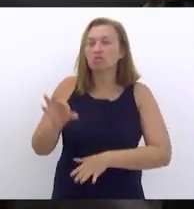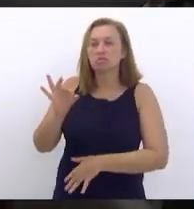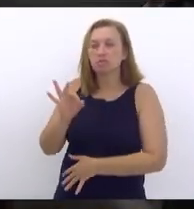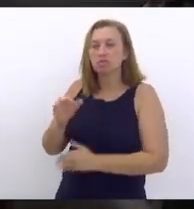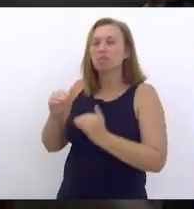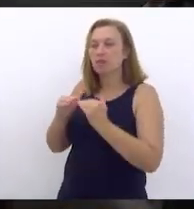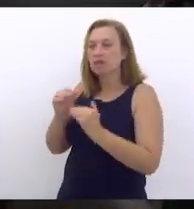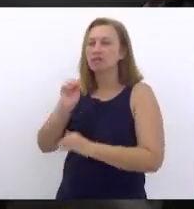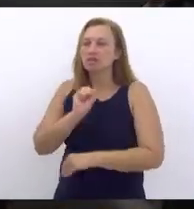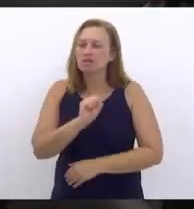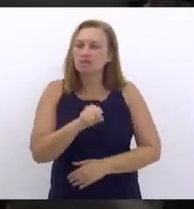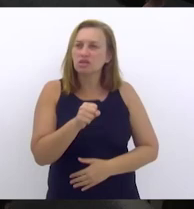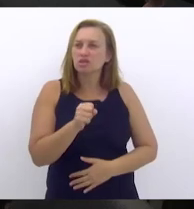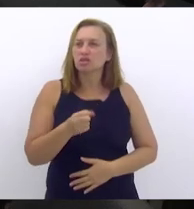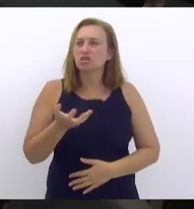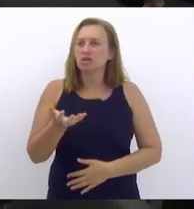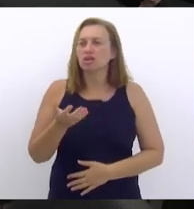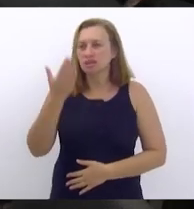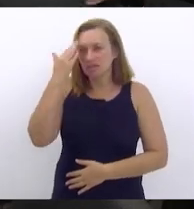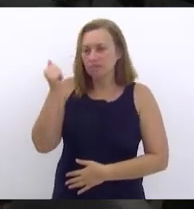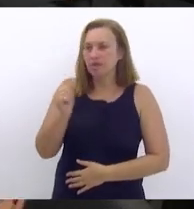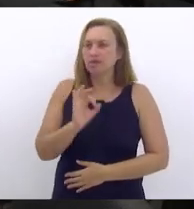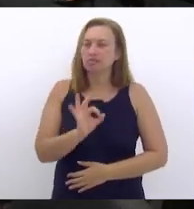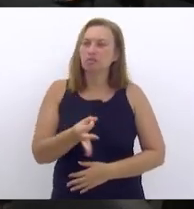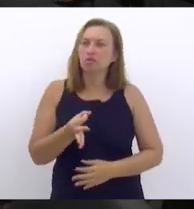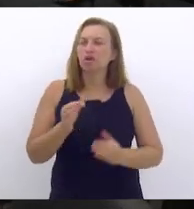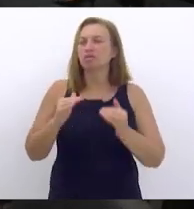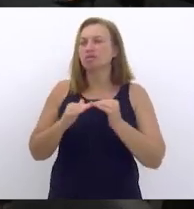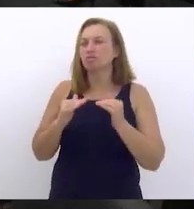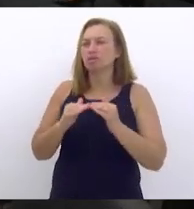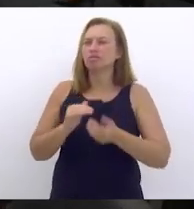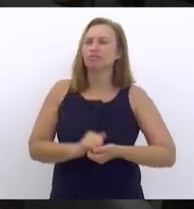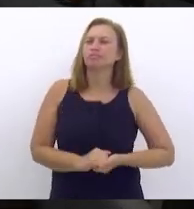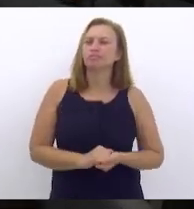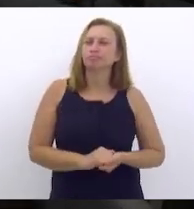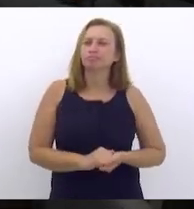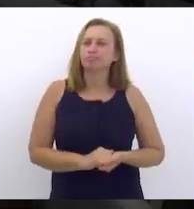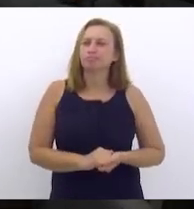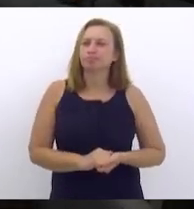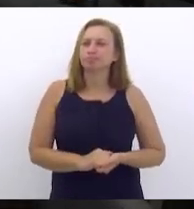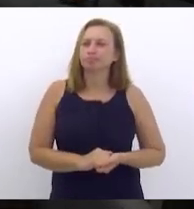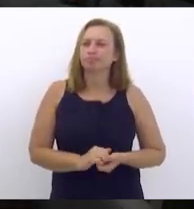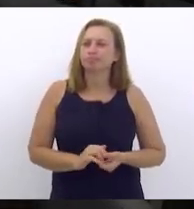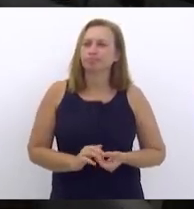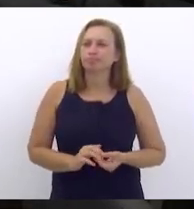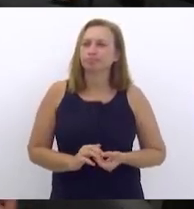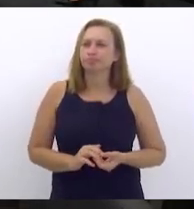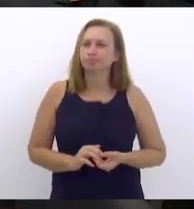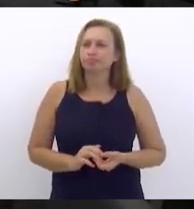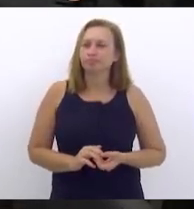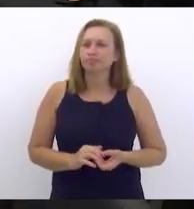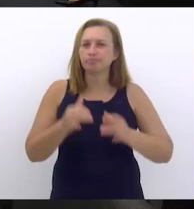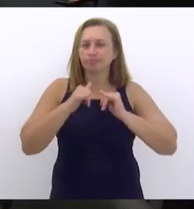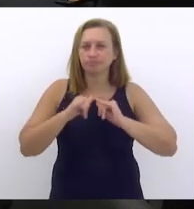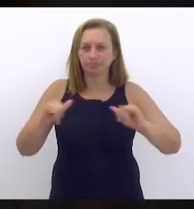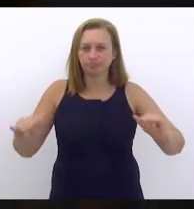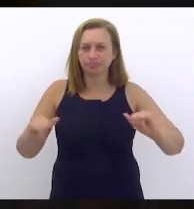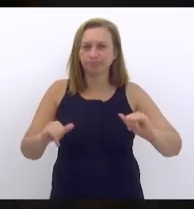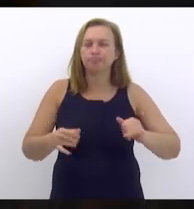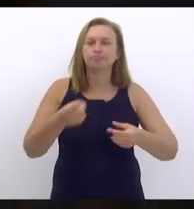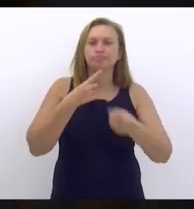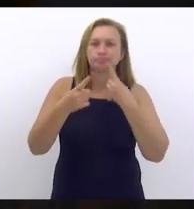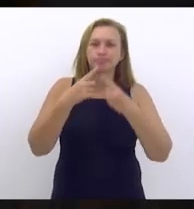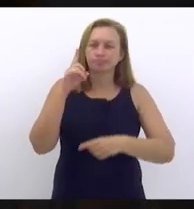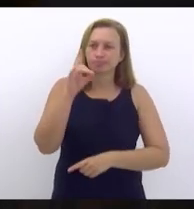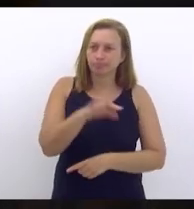queria saber qual seria o procedimento. Está ótimo, então. Está acordado. Anuncio, em